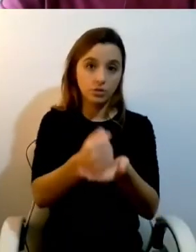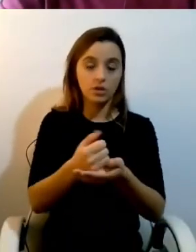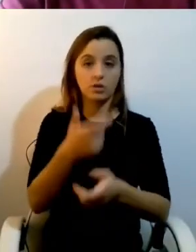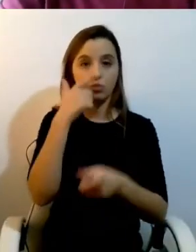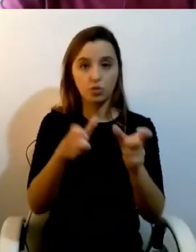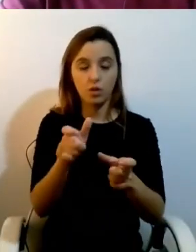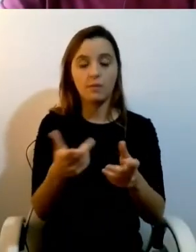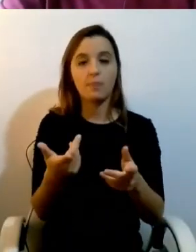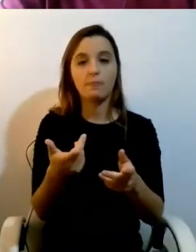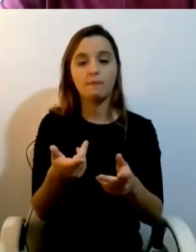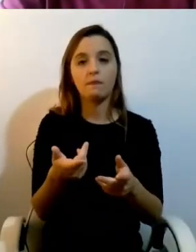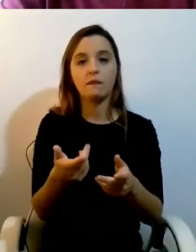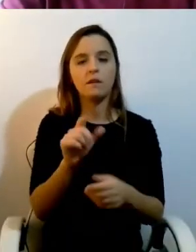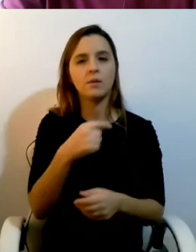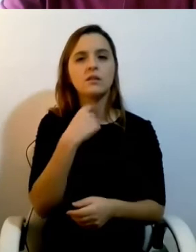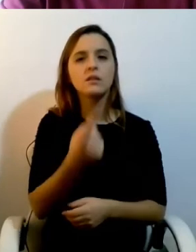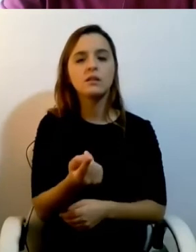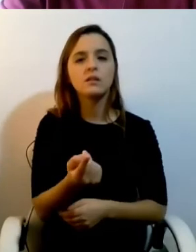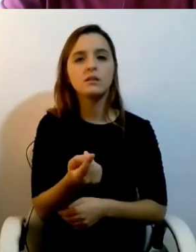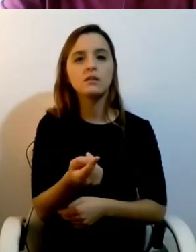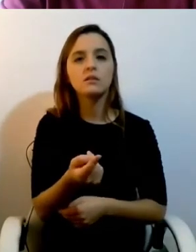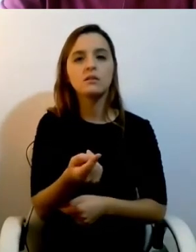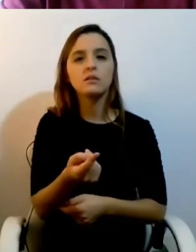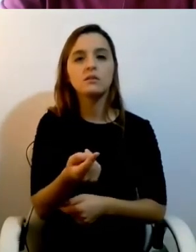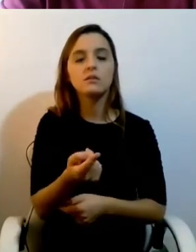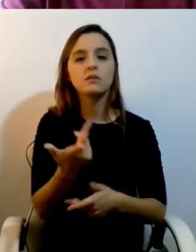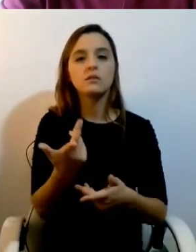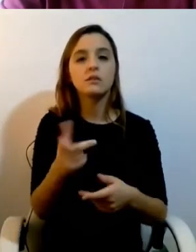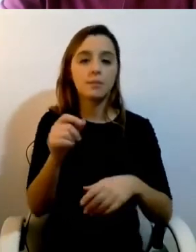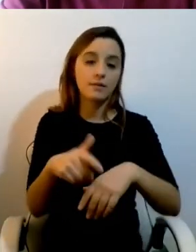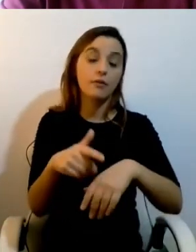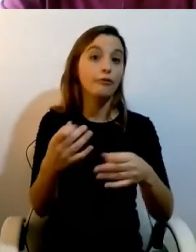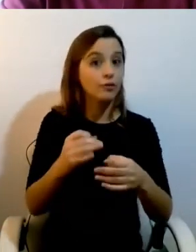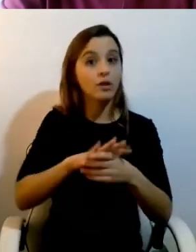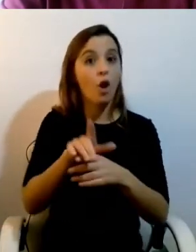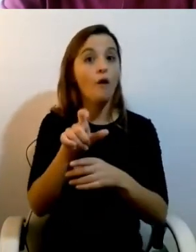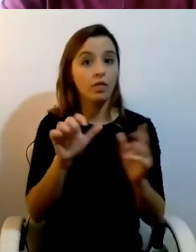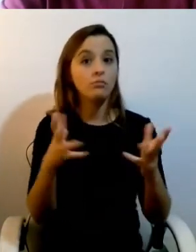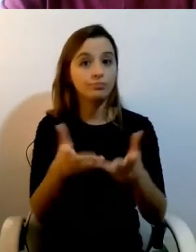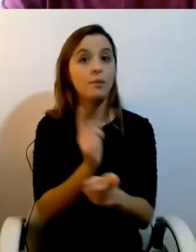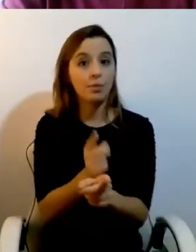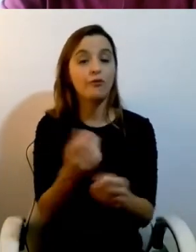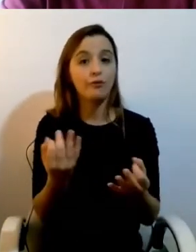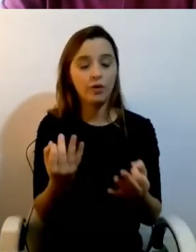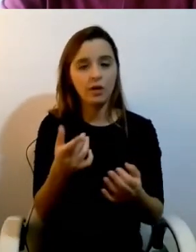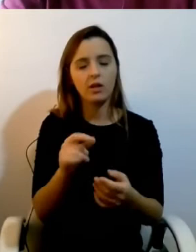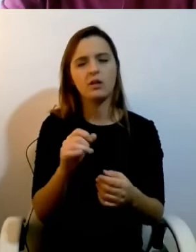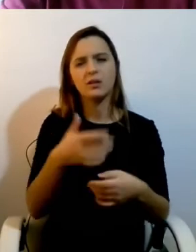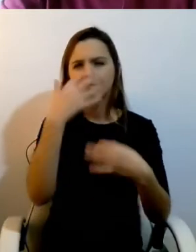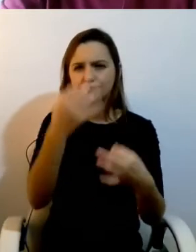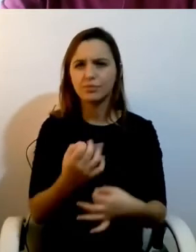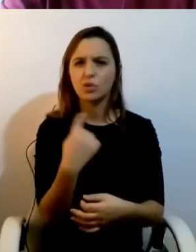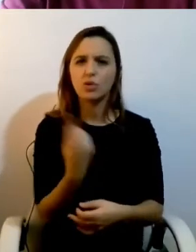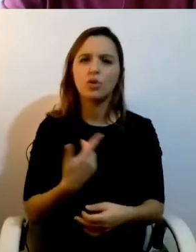Referenciar ainda a importância da medida, mesmo em tempo de Covid. Certamente, muitos de nós tivemos receios do que